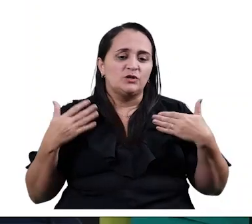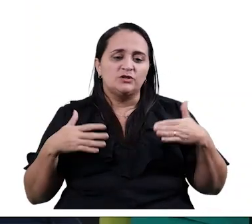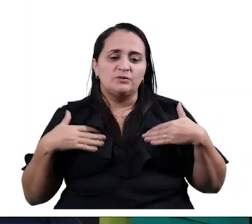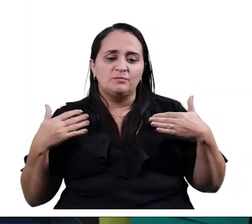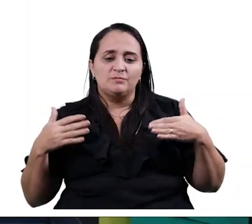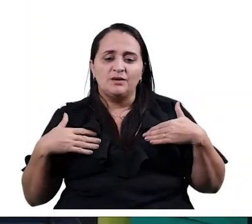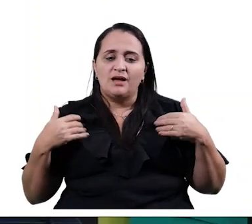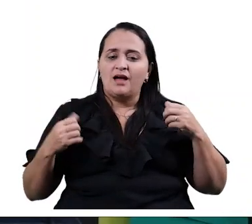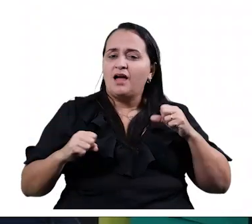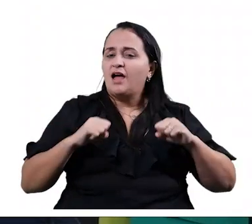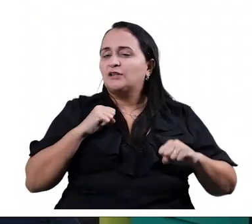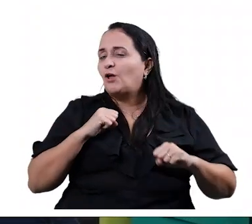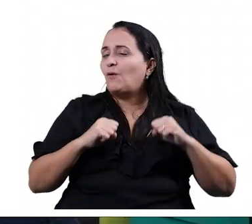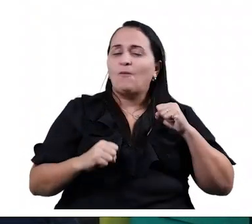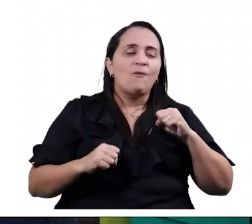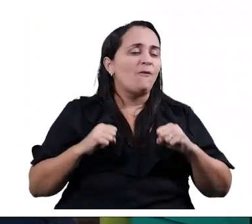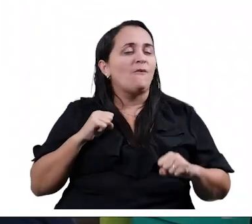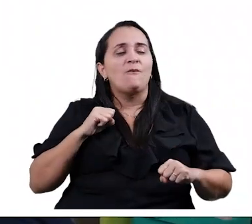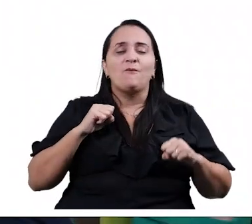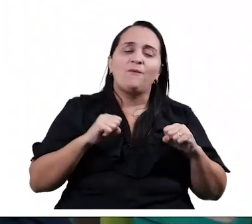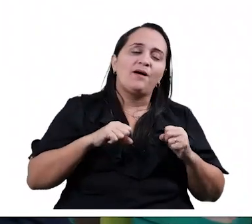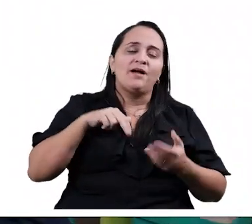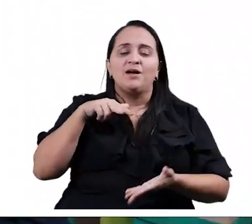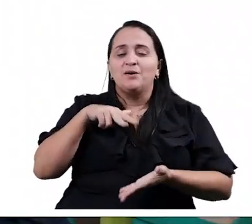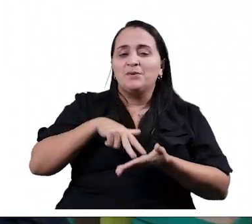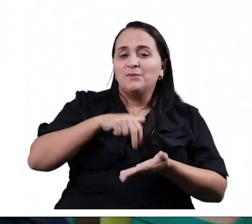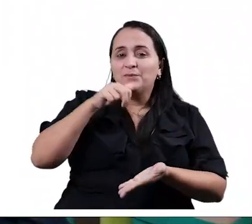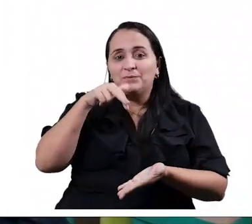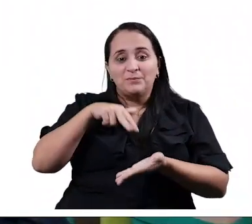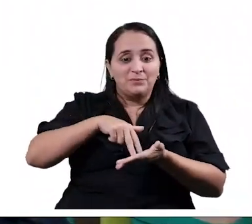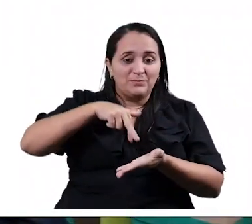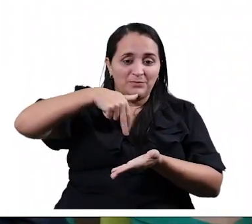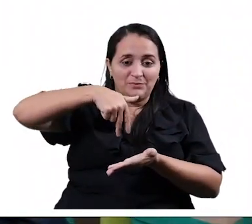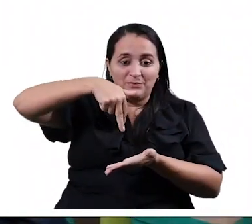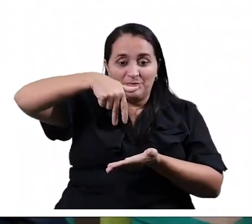vamos correr, vamos se exercitar.